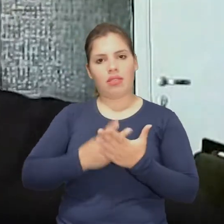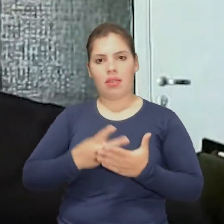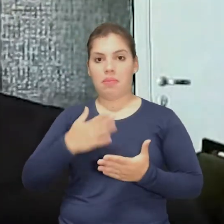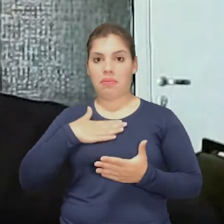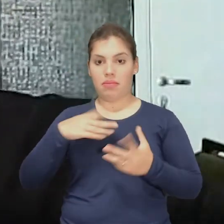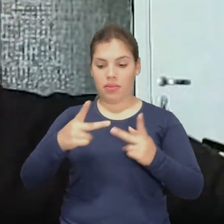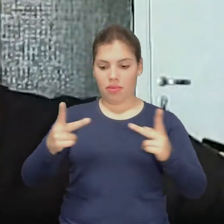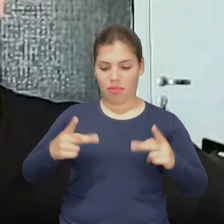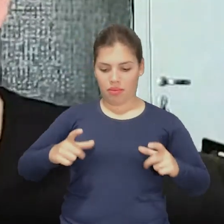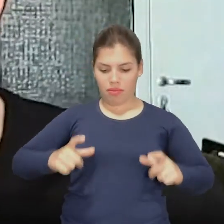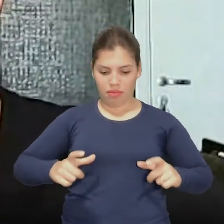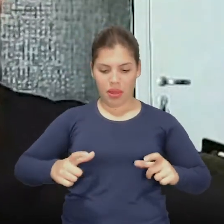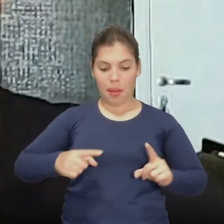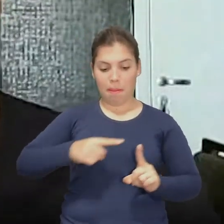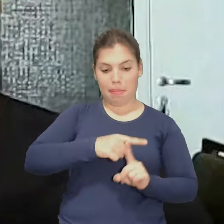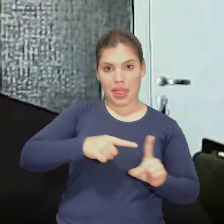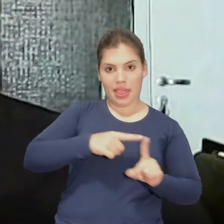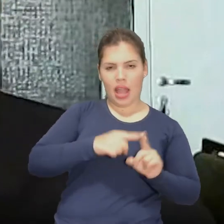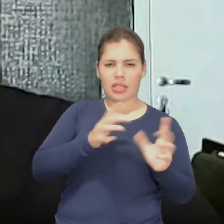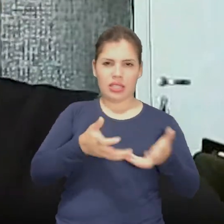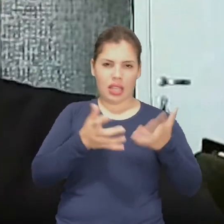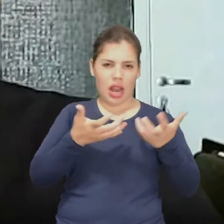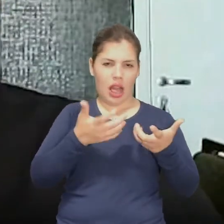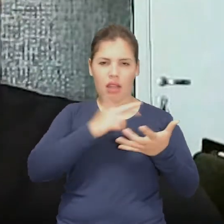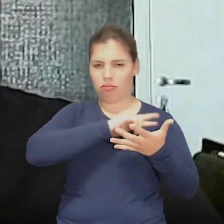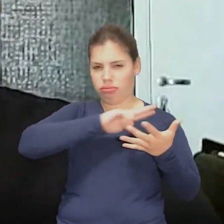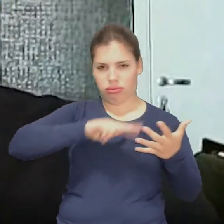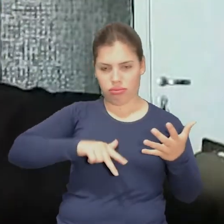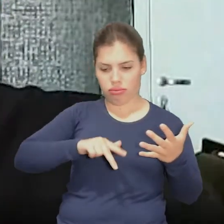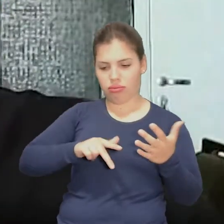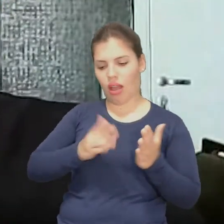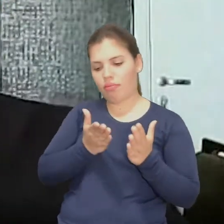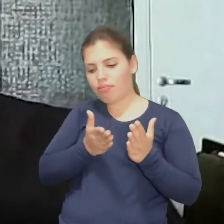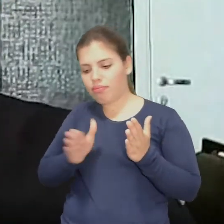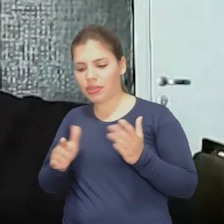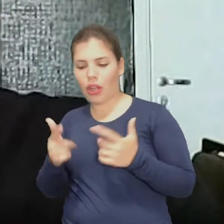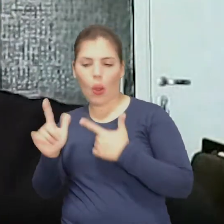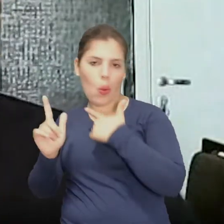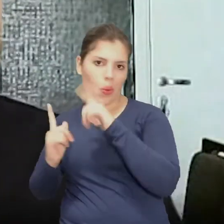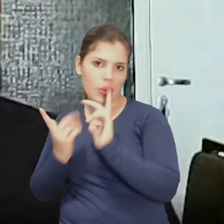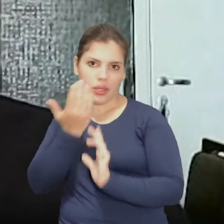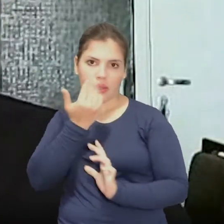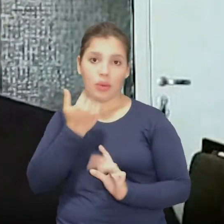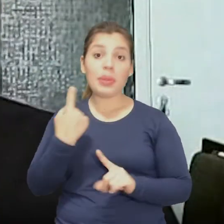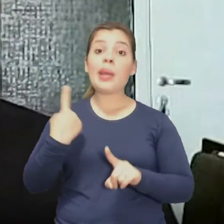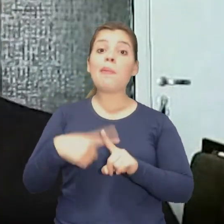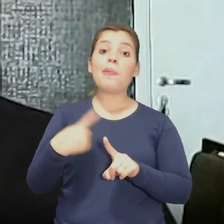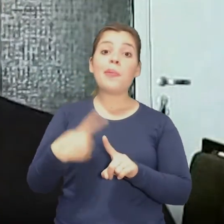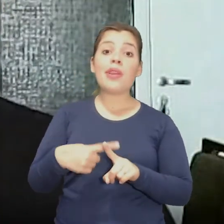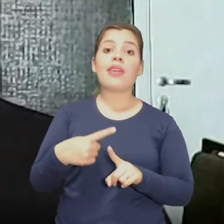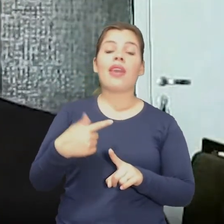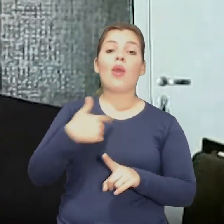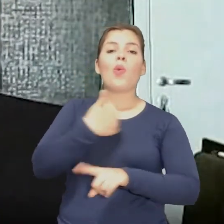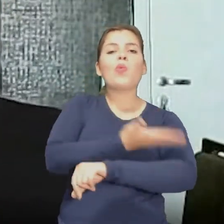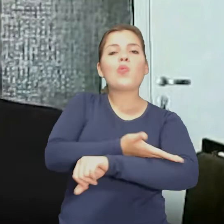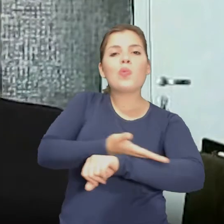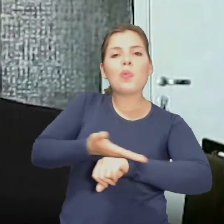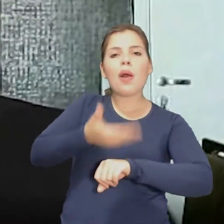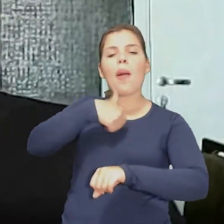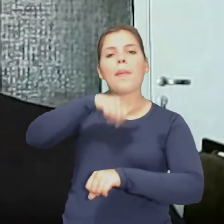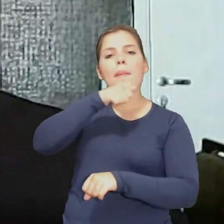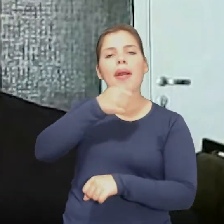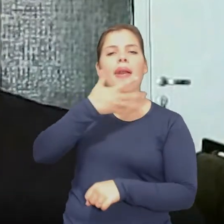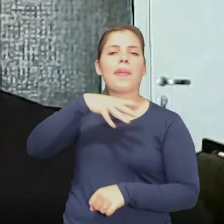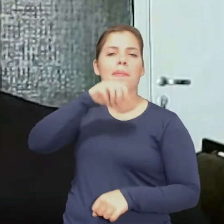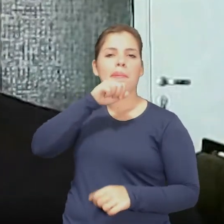prato sempre era metade verduras e legumes, né? E outra parte, né? Todo o resto. Então, assim, é uma cultura que veio desde pequeno. E